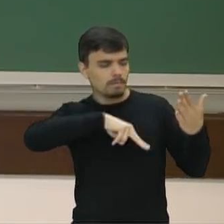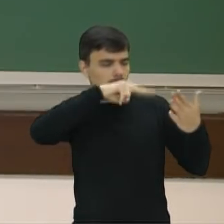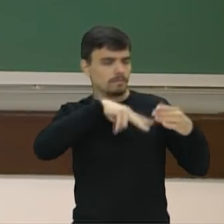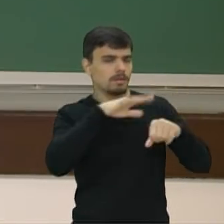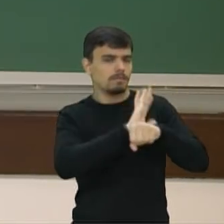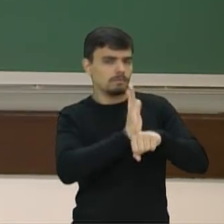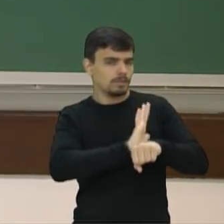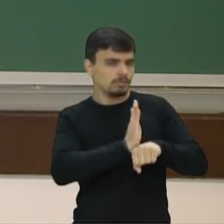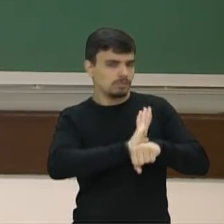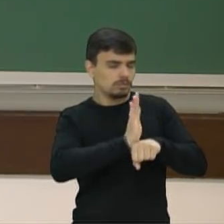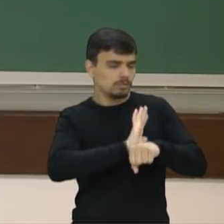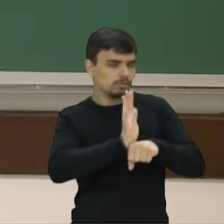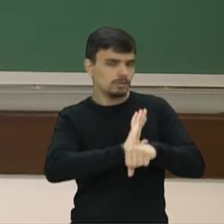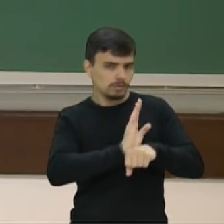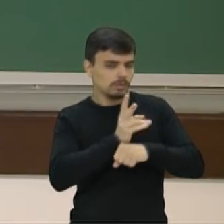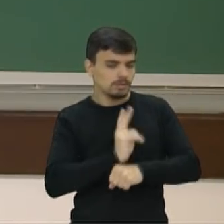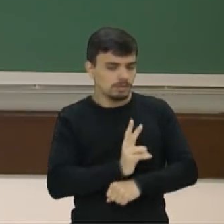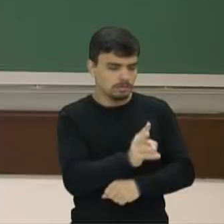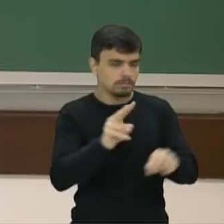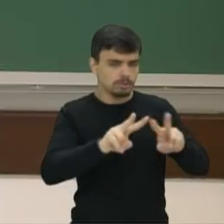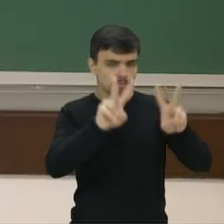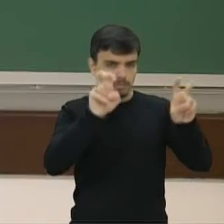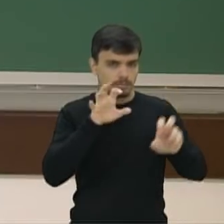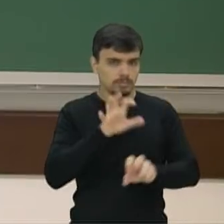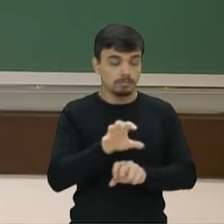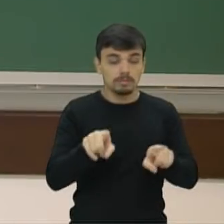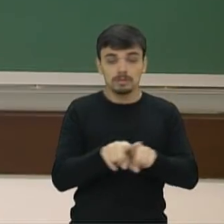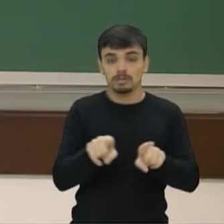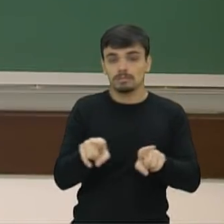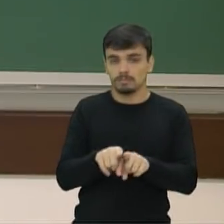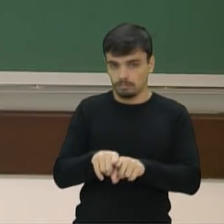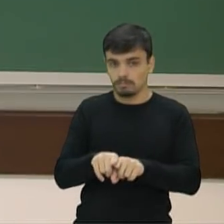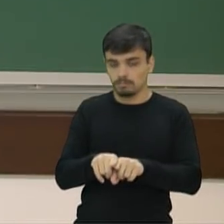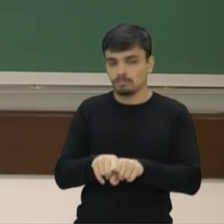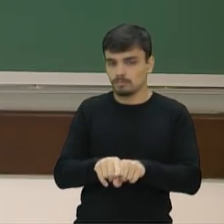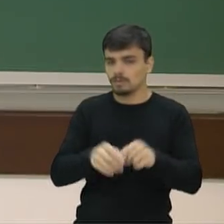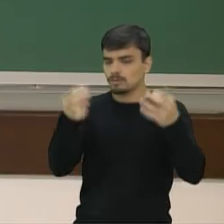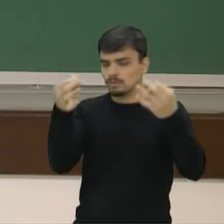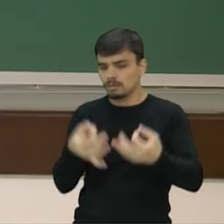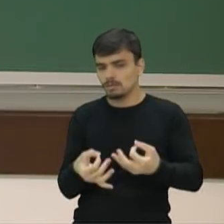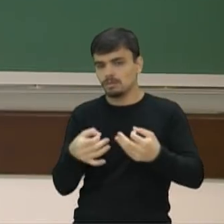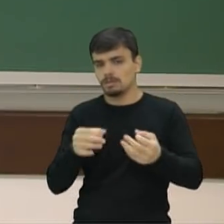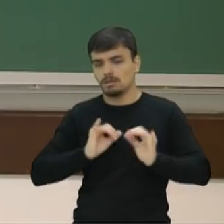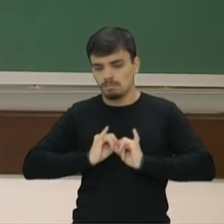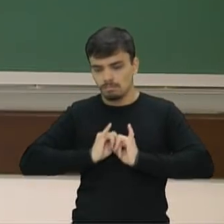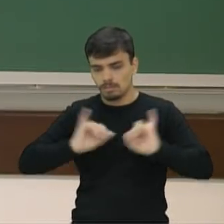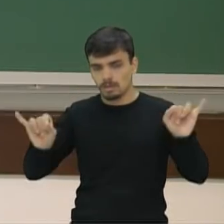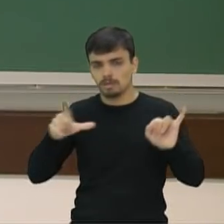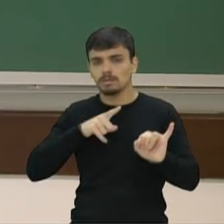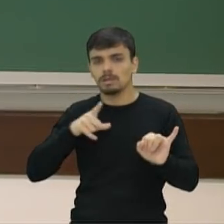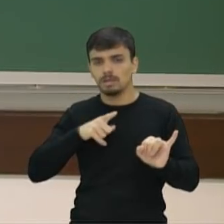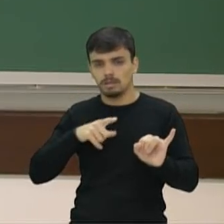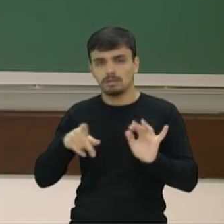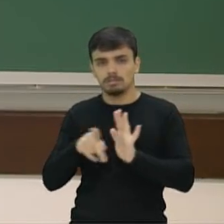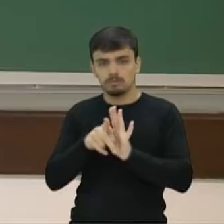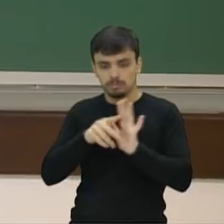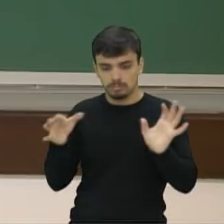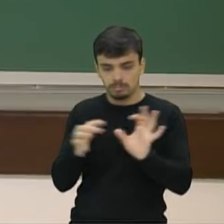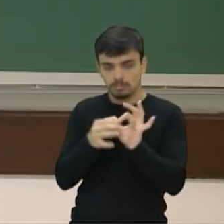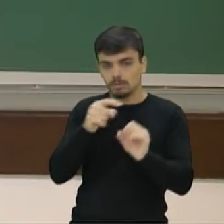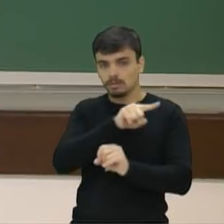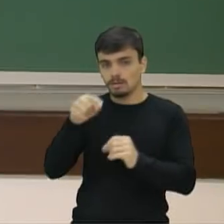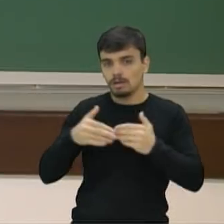muitos vídeos que tratam sobre esse tema, com certeza as propagandas que vão ser veiculadas para você serão a